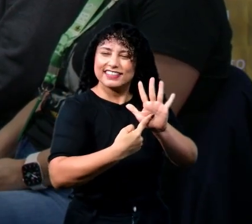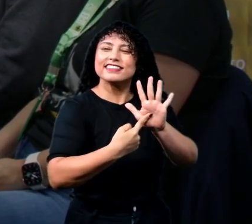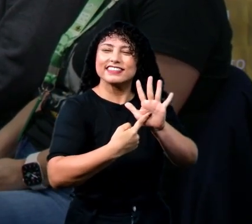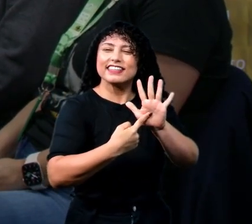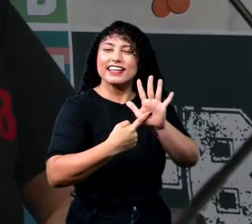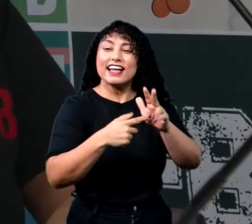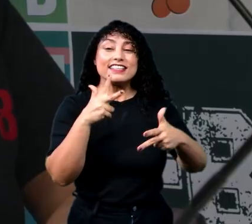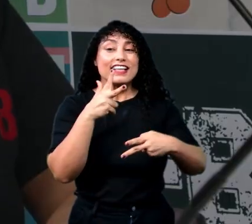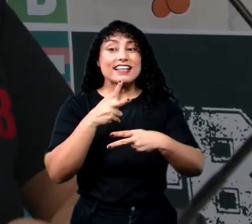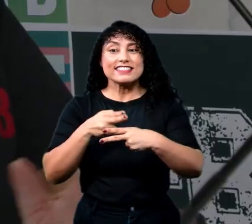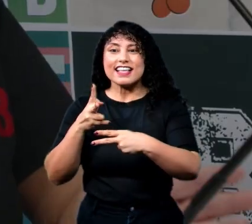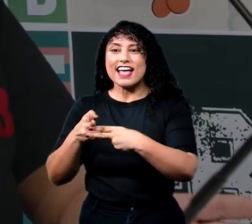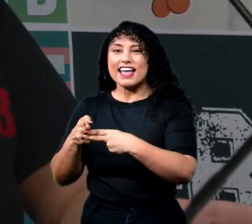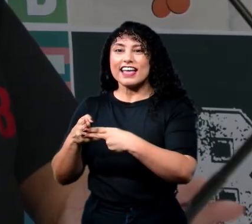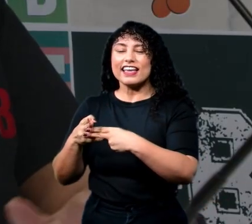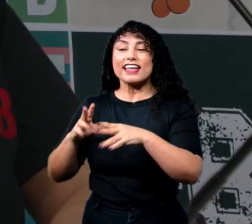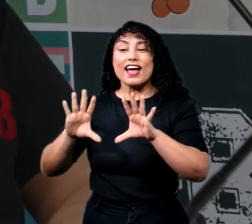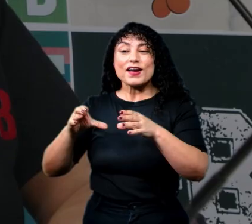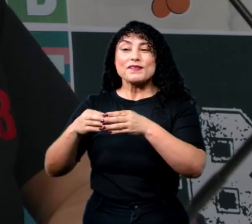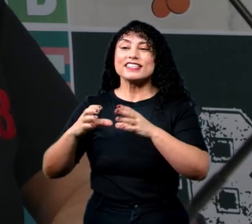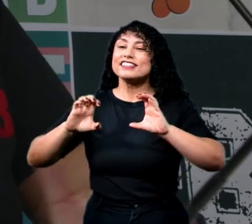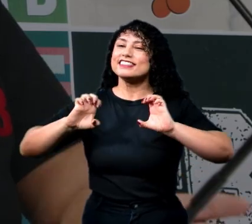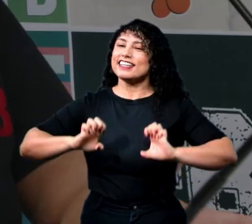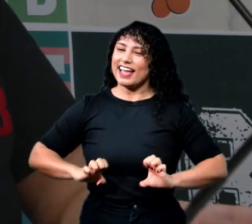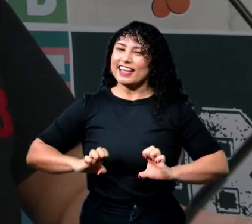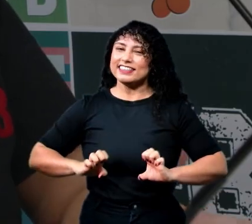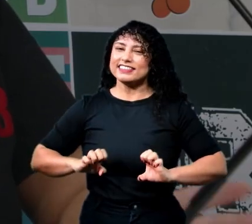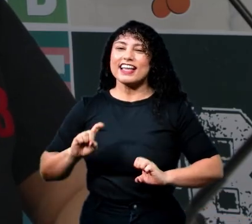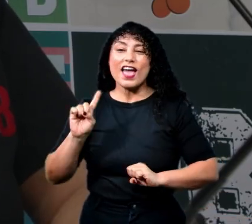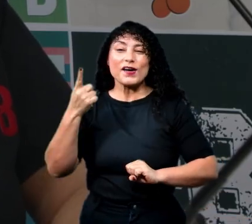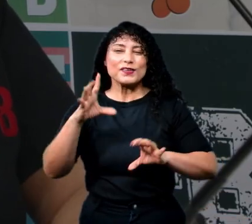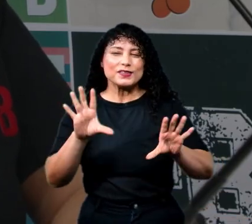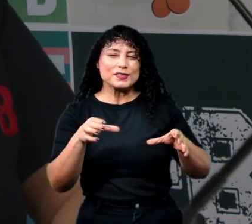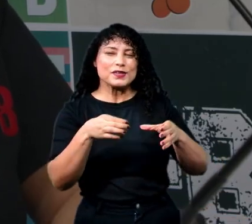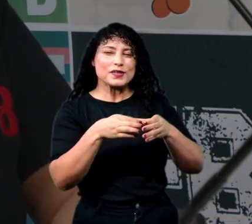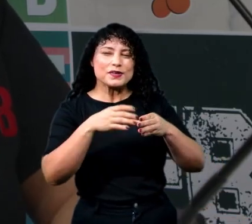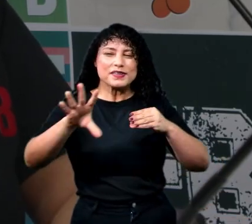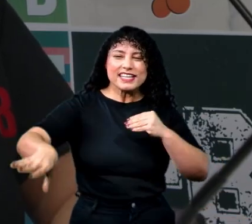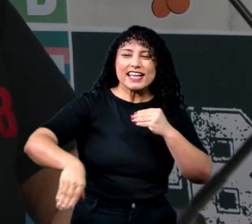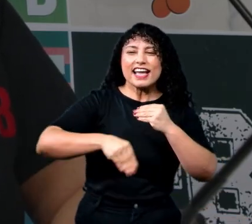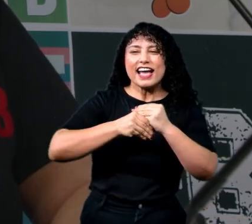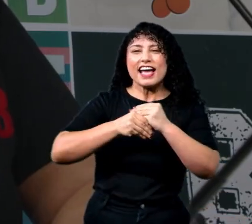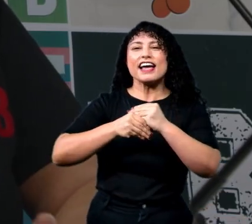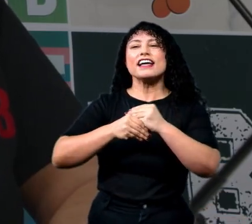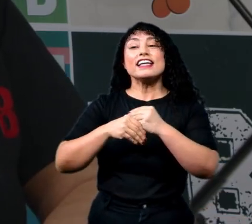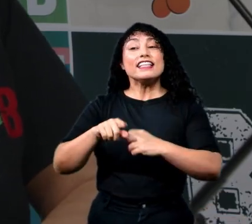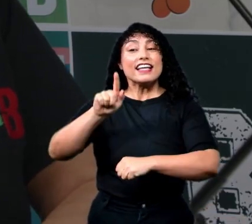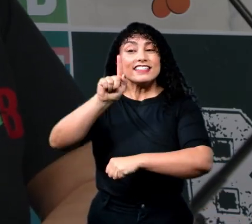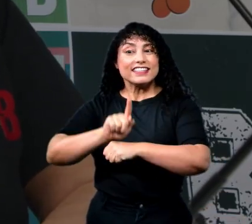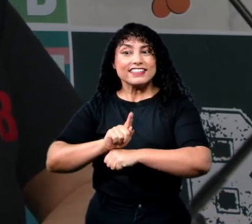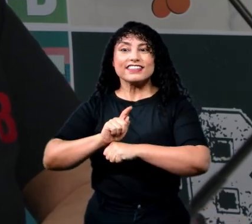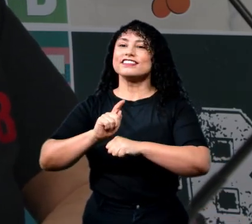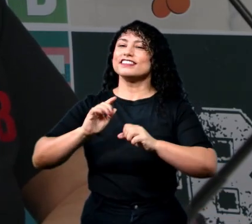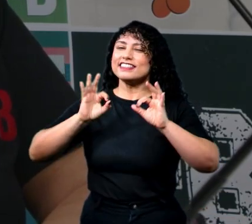essa série, porque a Comissão de Ética é um dos grupos que integram a unidade de gestão da integridade